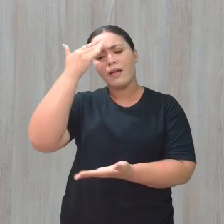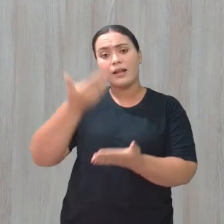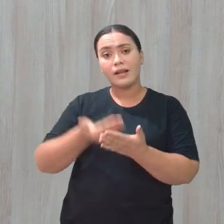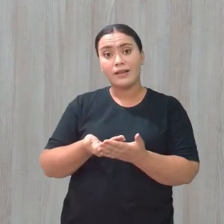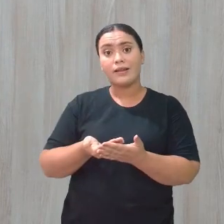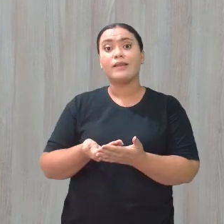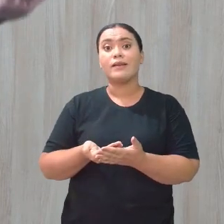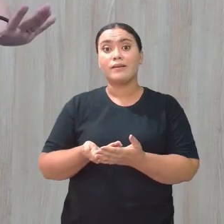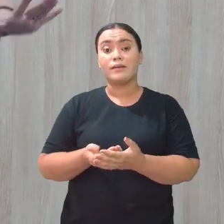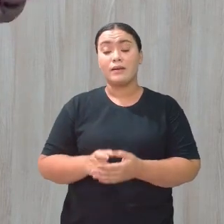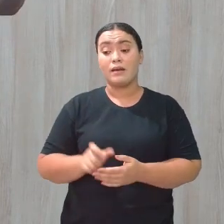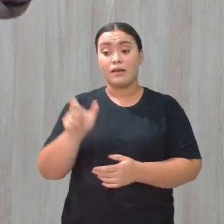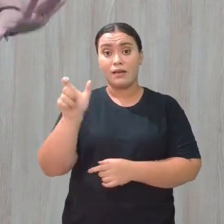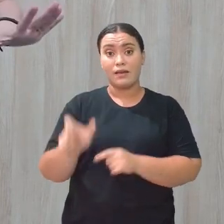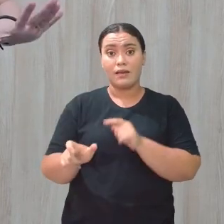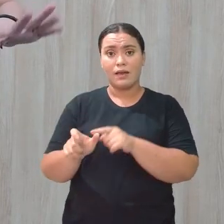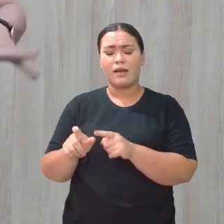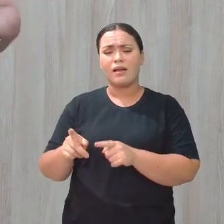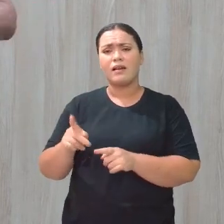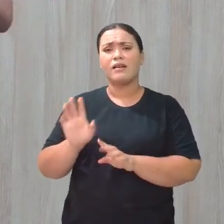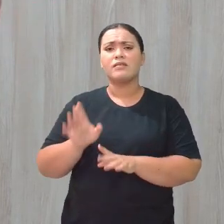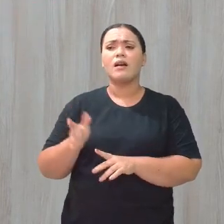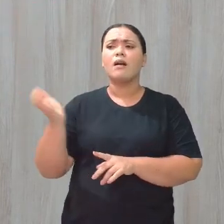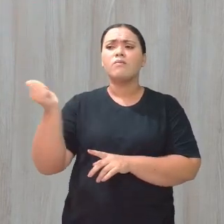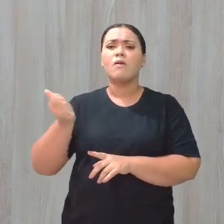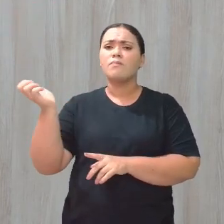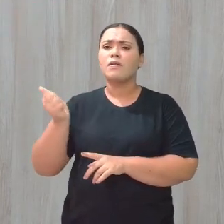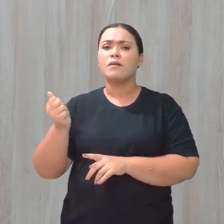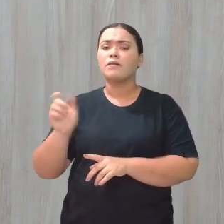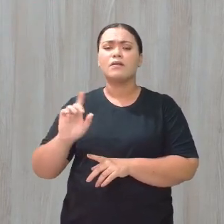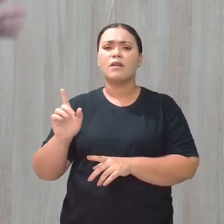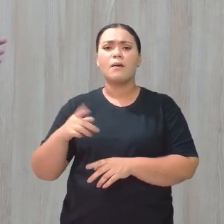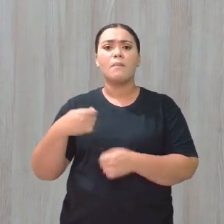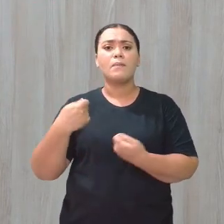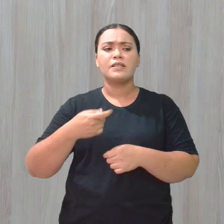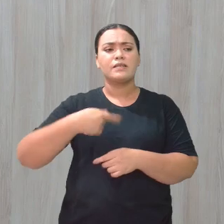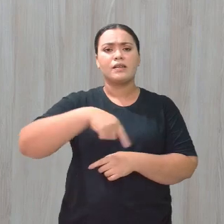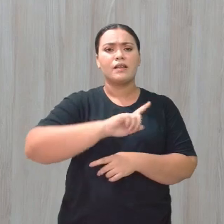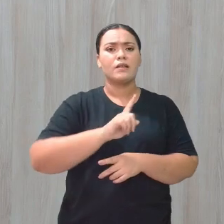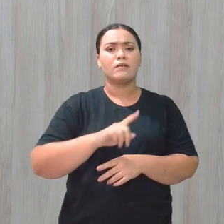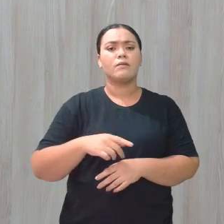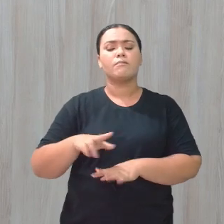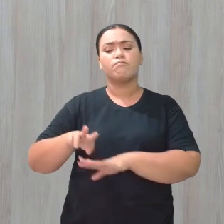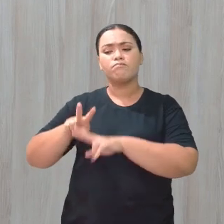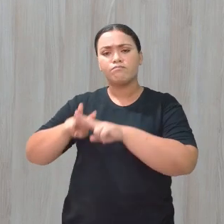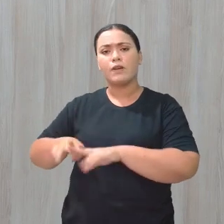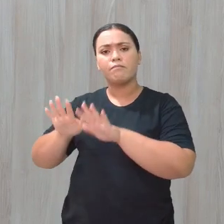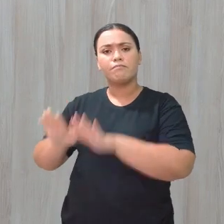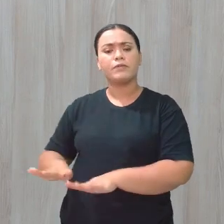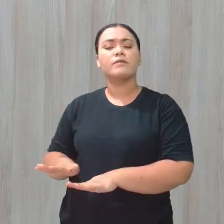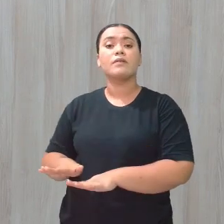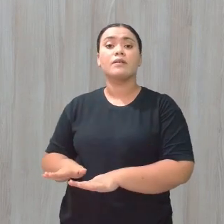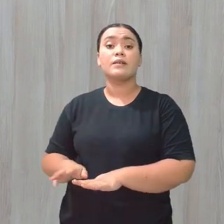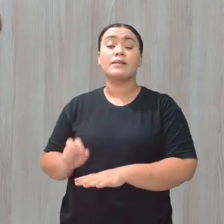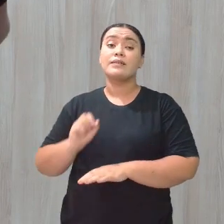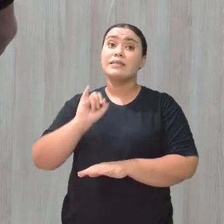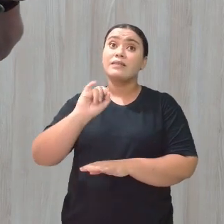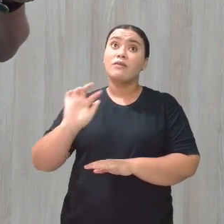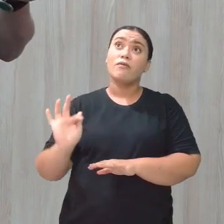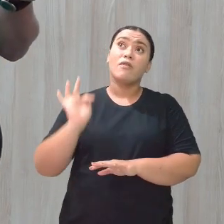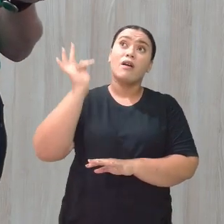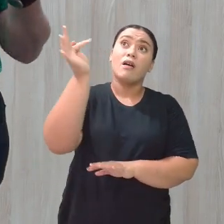que a pessoa recebia o benefício e teria que ficar sempre naquela condição. Se ele